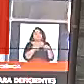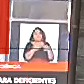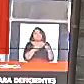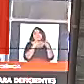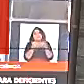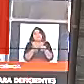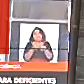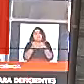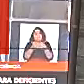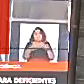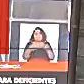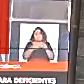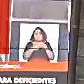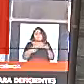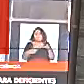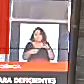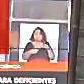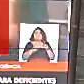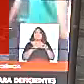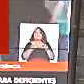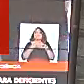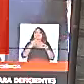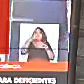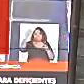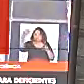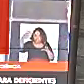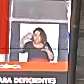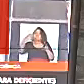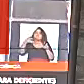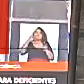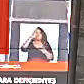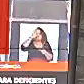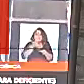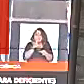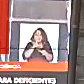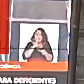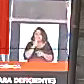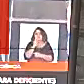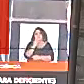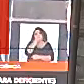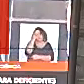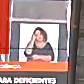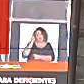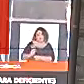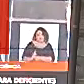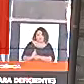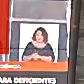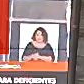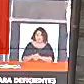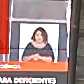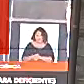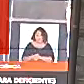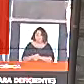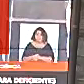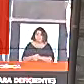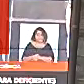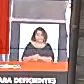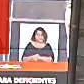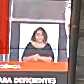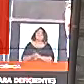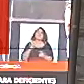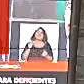a passagem para a locomoção das pessoas com deficiência. E hoje o nosso objetivo é sair